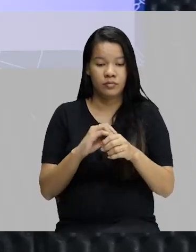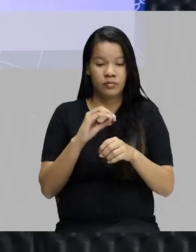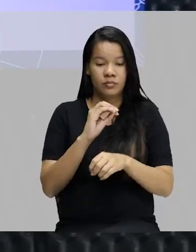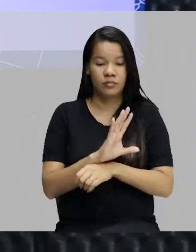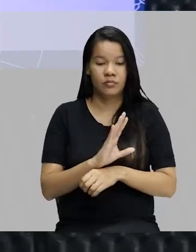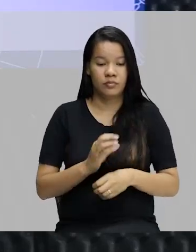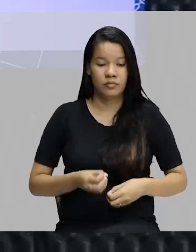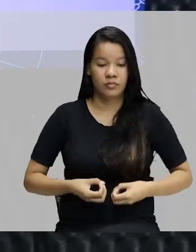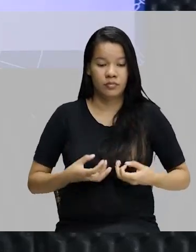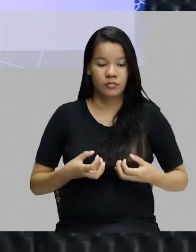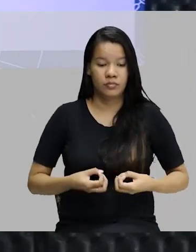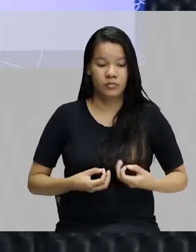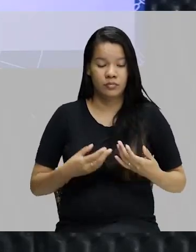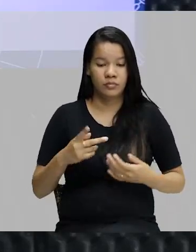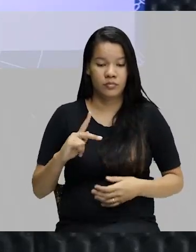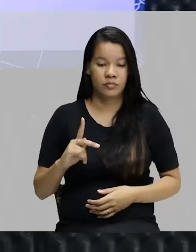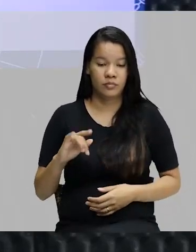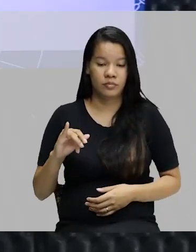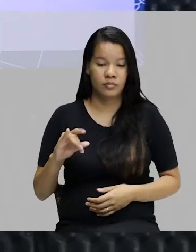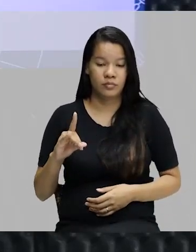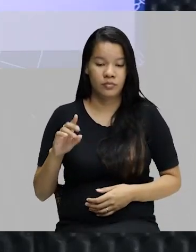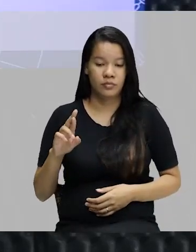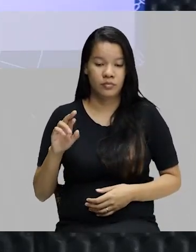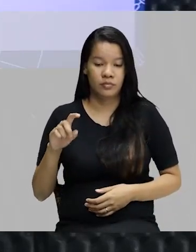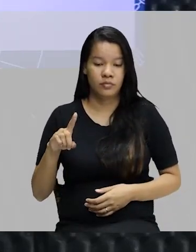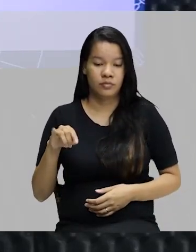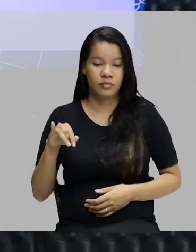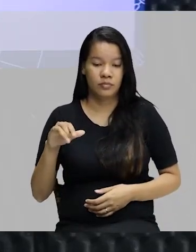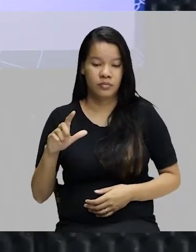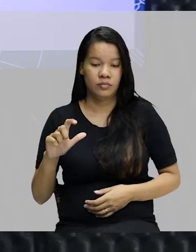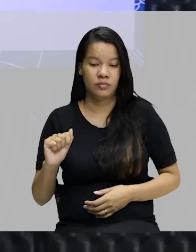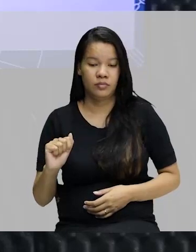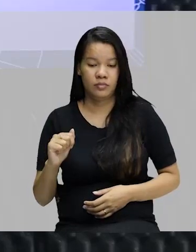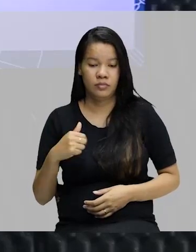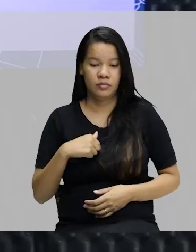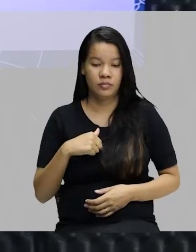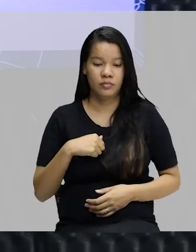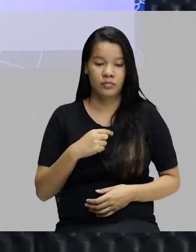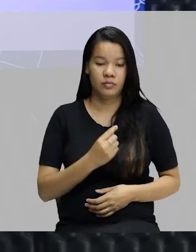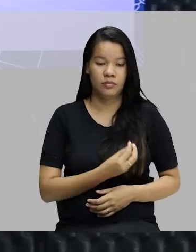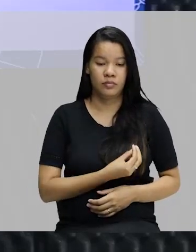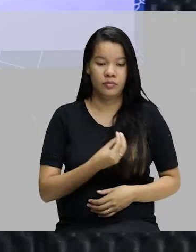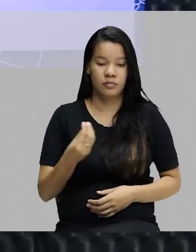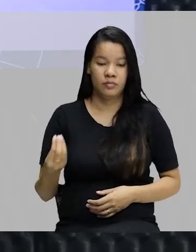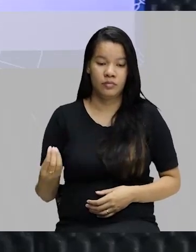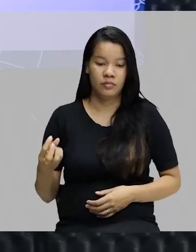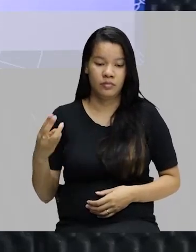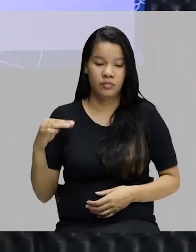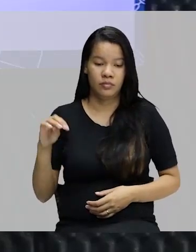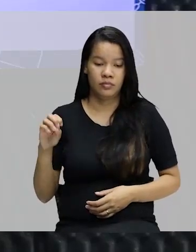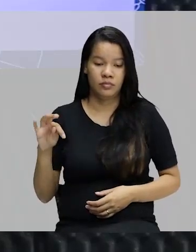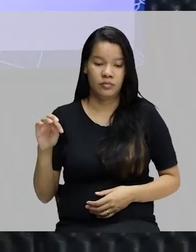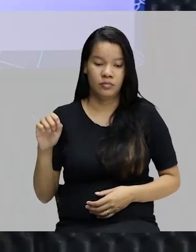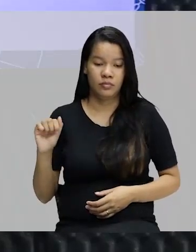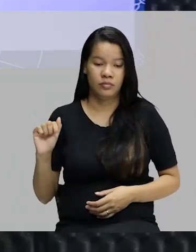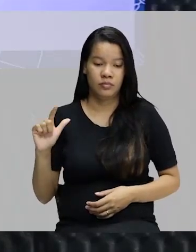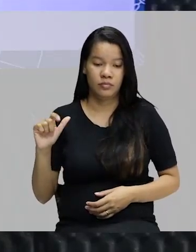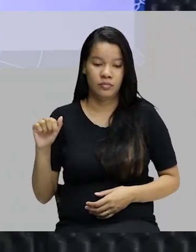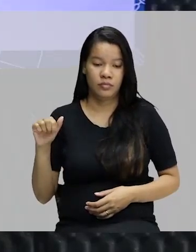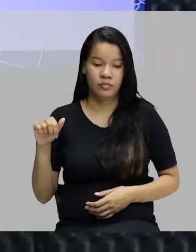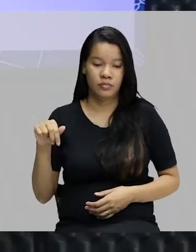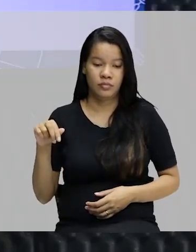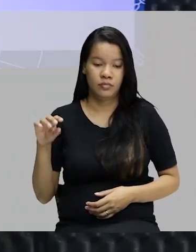a hidroxila. Então, eu saí de um etanal, né, eu saí do metanal, o aldeído de